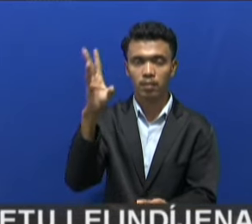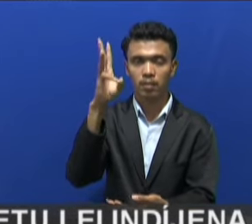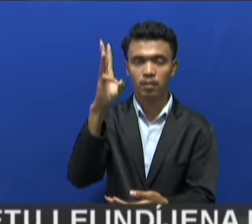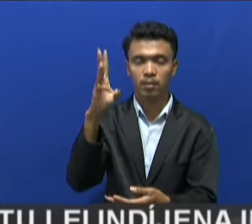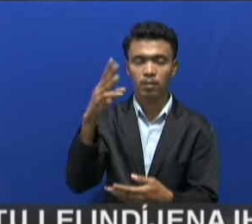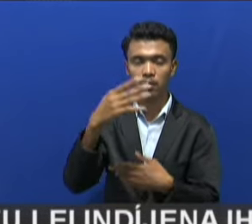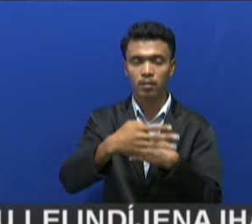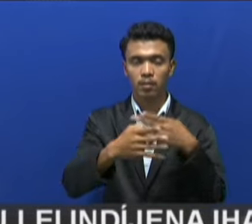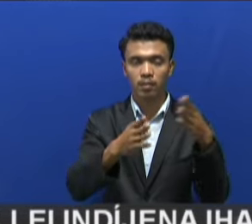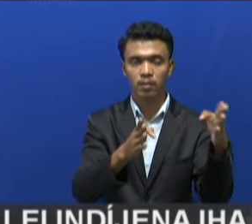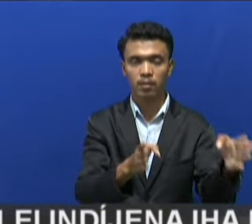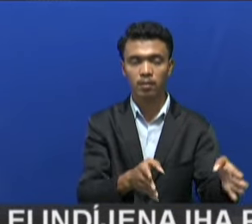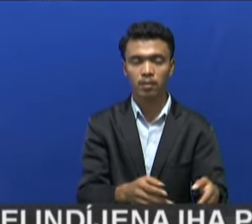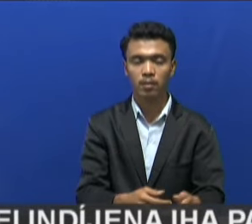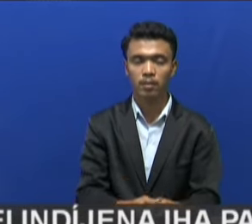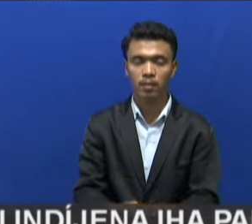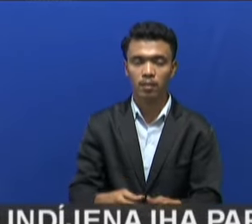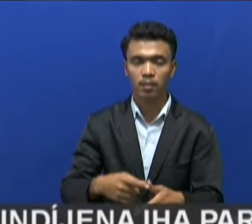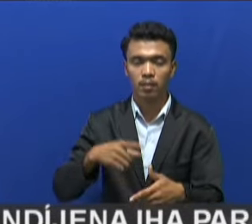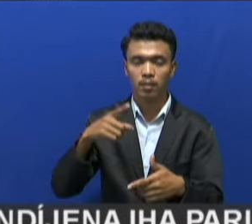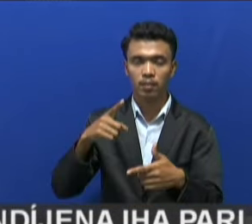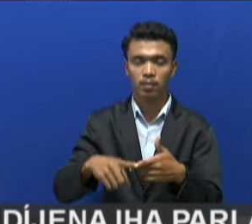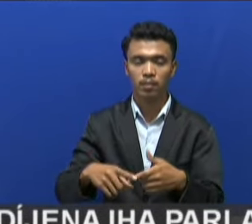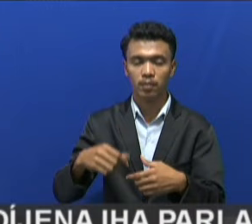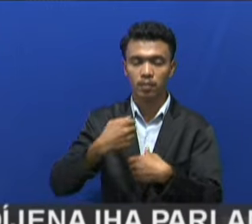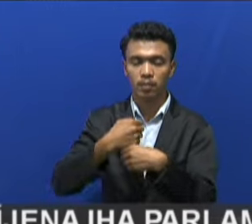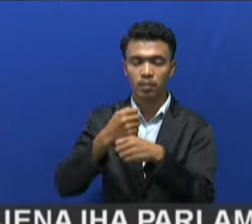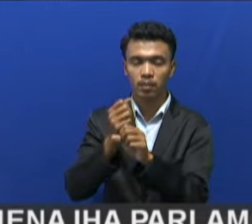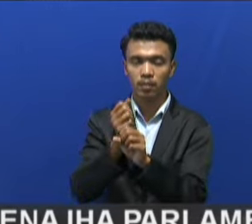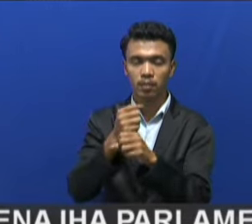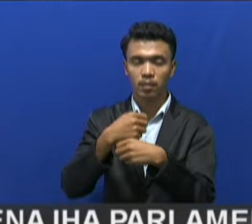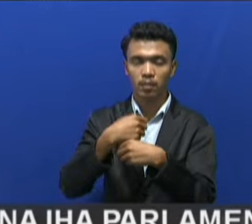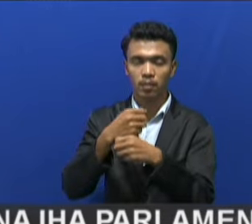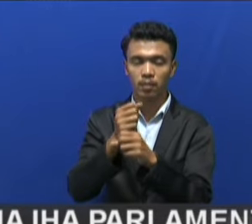1.536 caixas. Depois, seruput copi, café, é